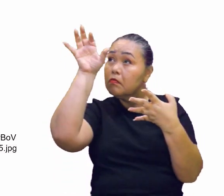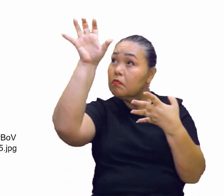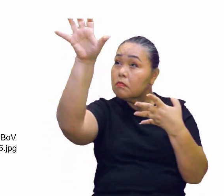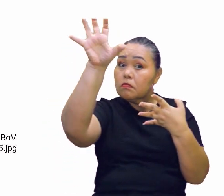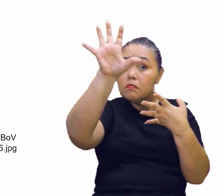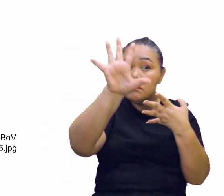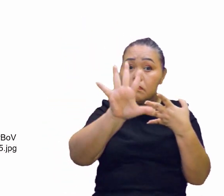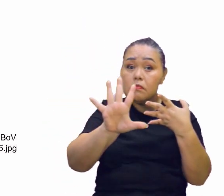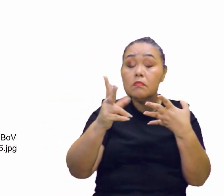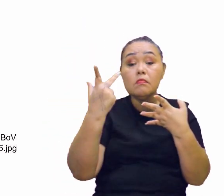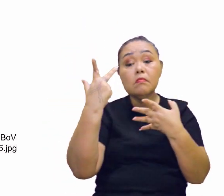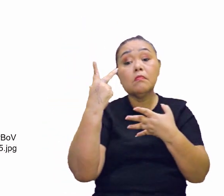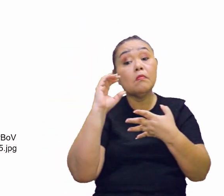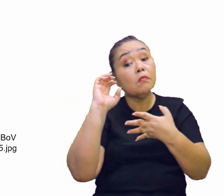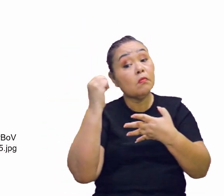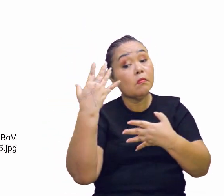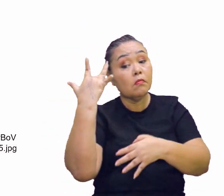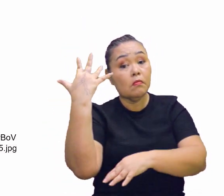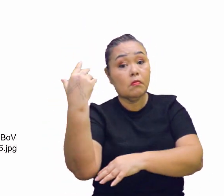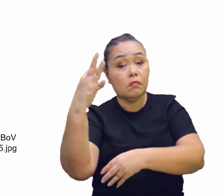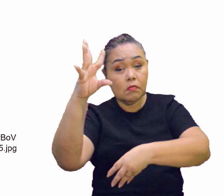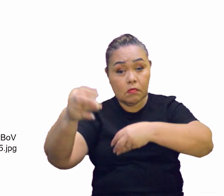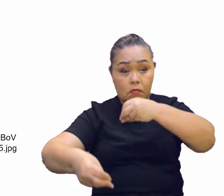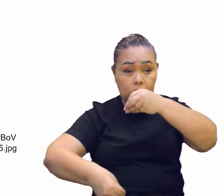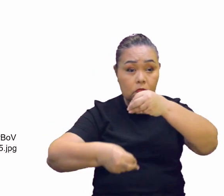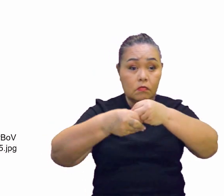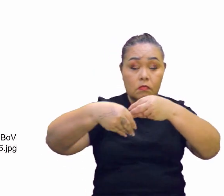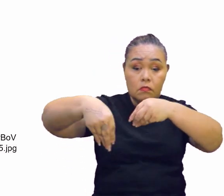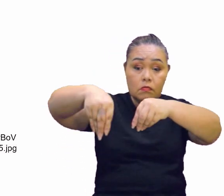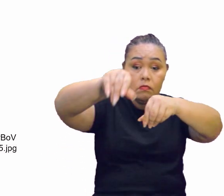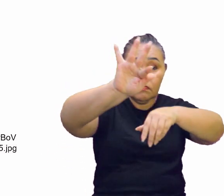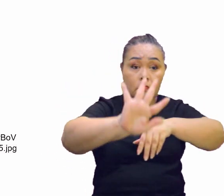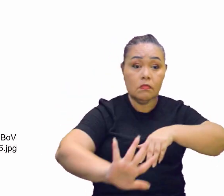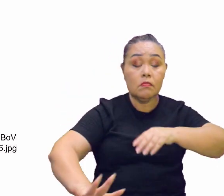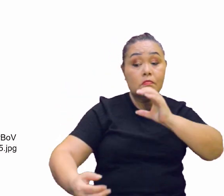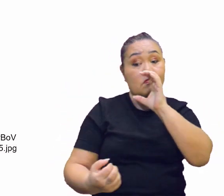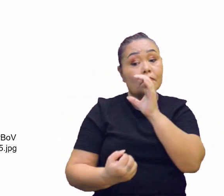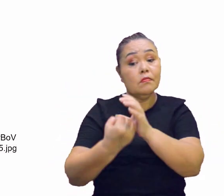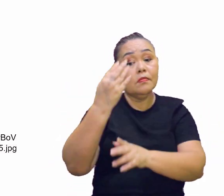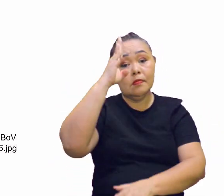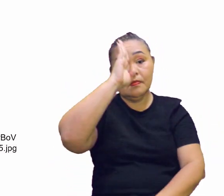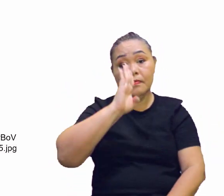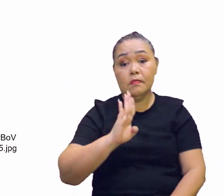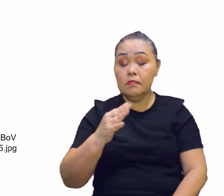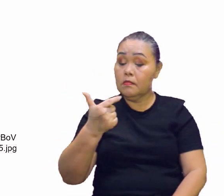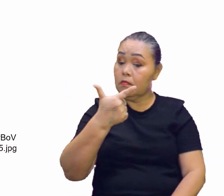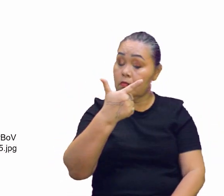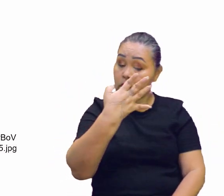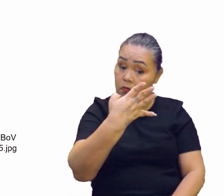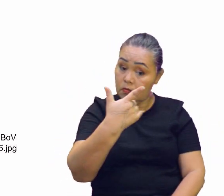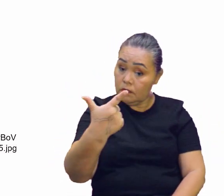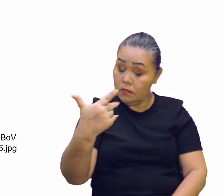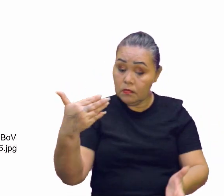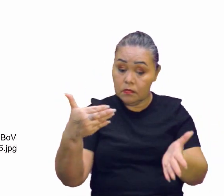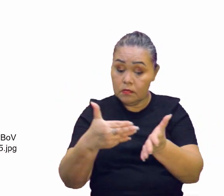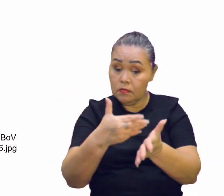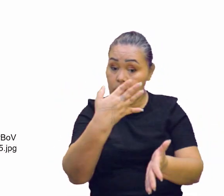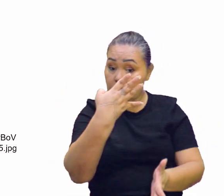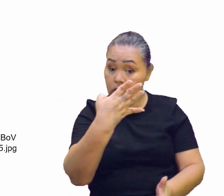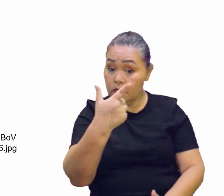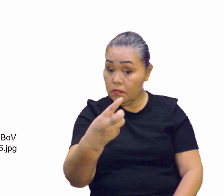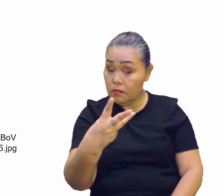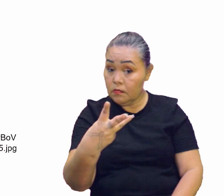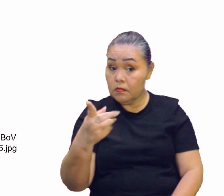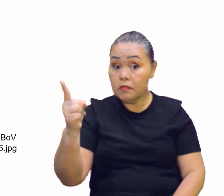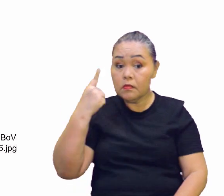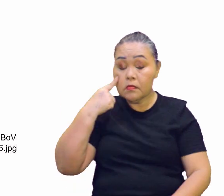fisiográficos ou naturais e incorporou os territórios federais criados no Brasil de 42 e 43. Agora você